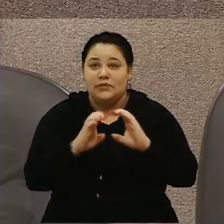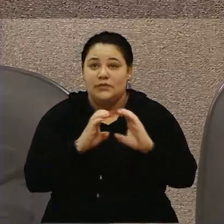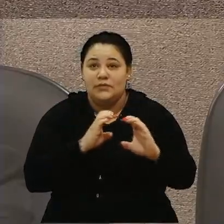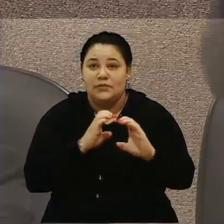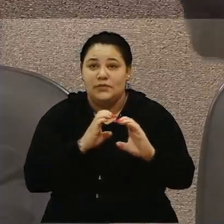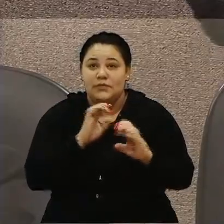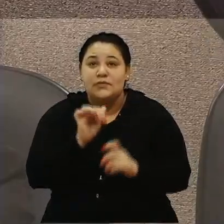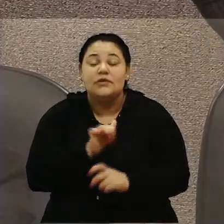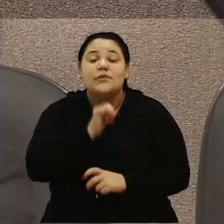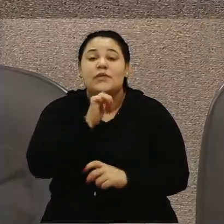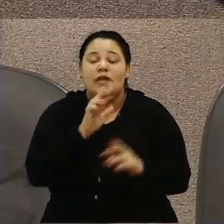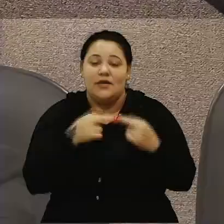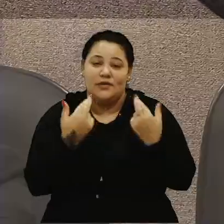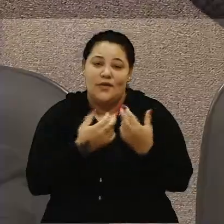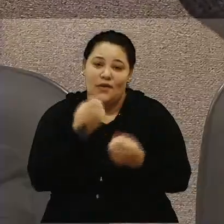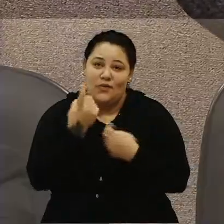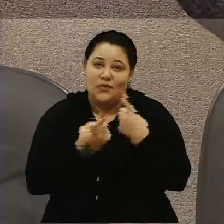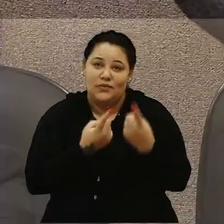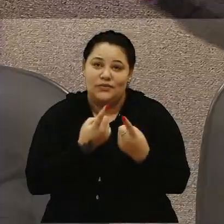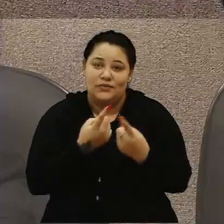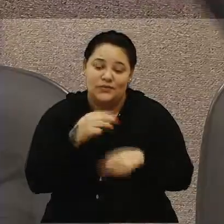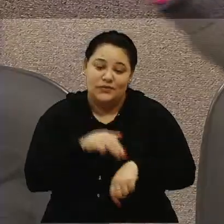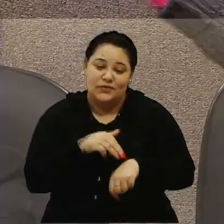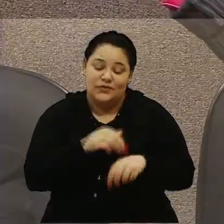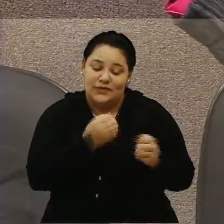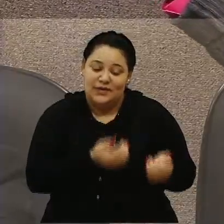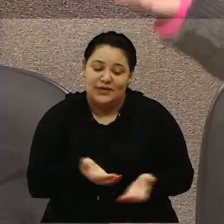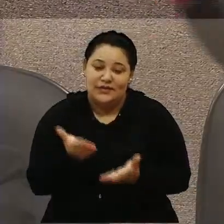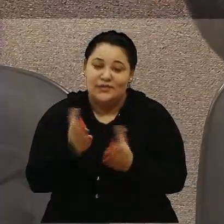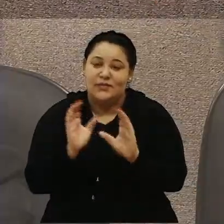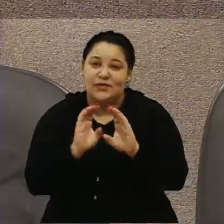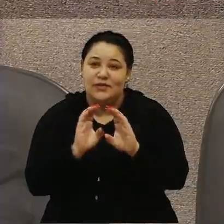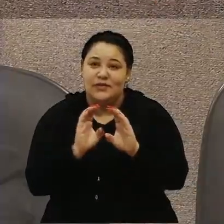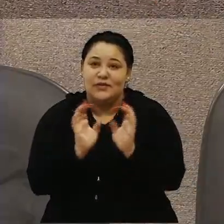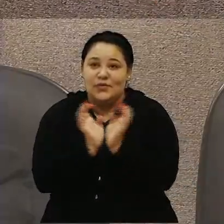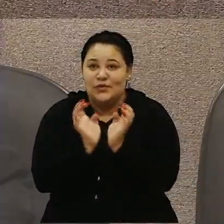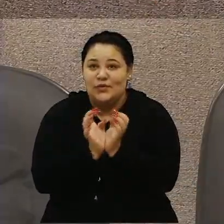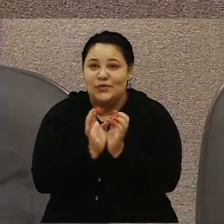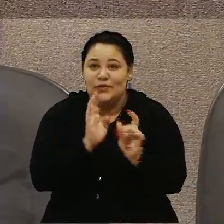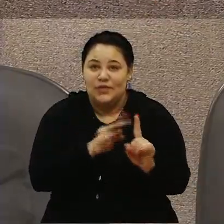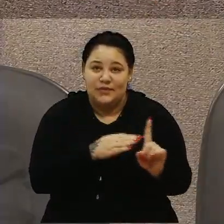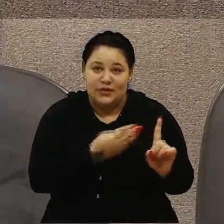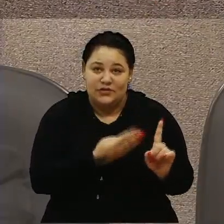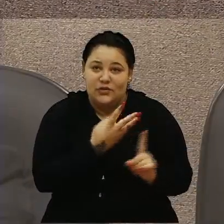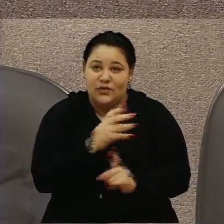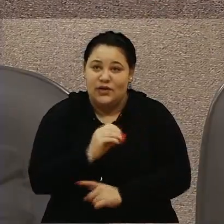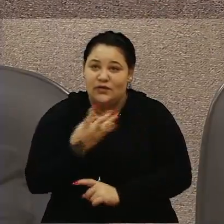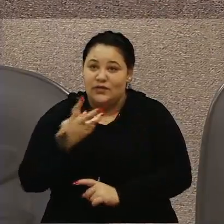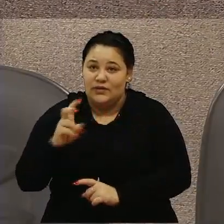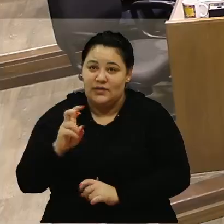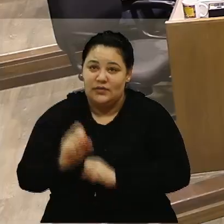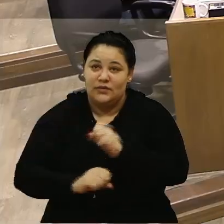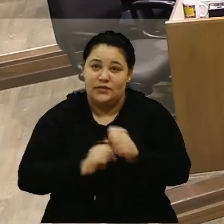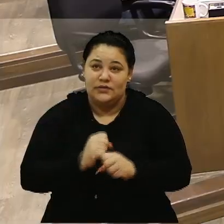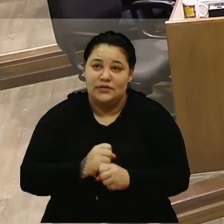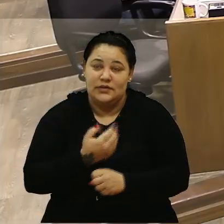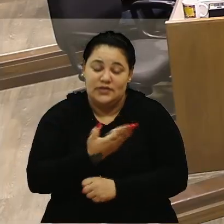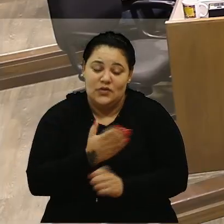alguns minutos para receber esse grupo tão importante que está aqui e homenageá-los pelos 40 e 45 anos desses 3 grupos.